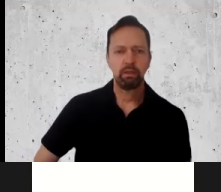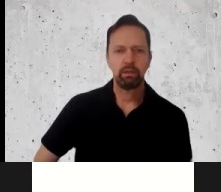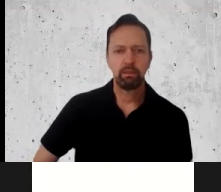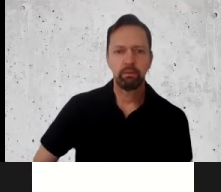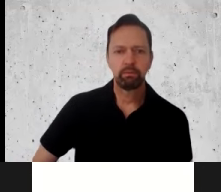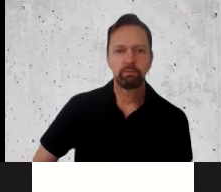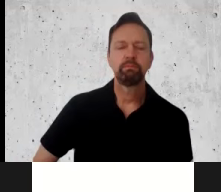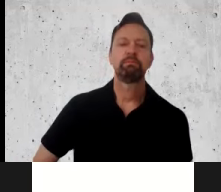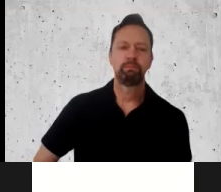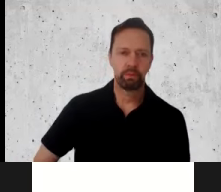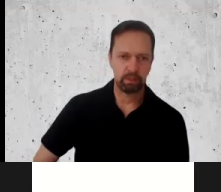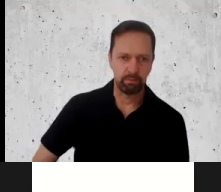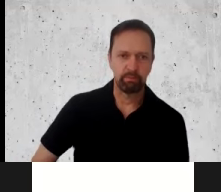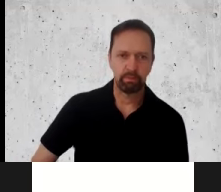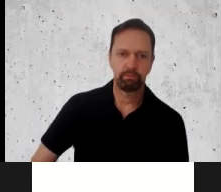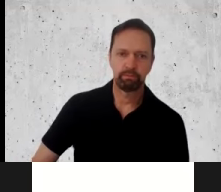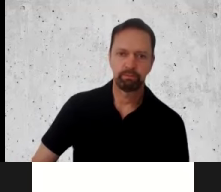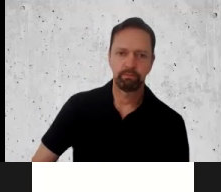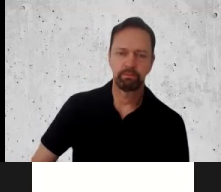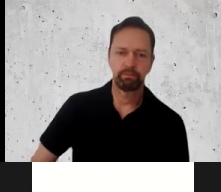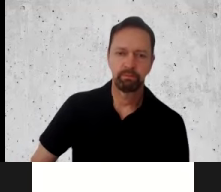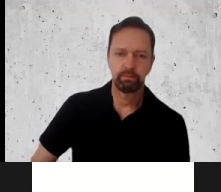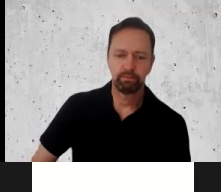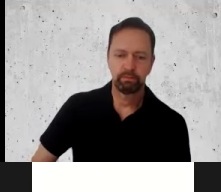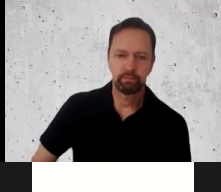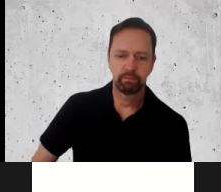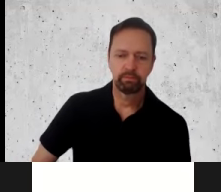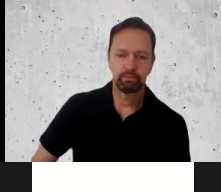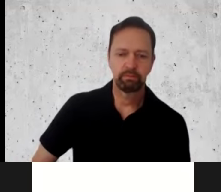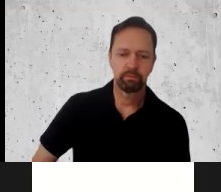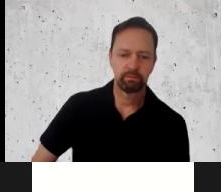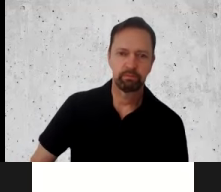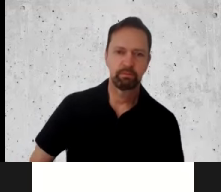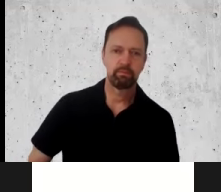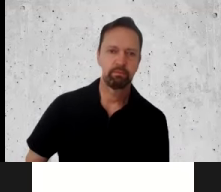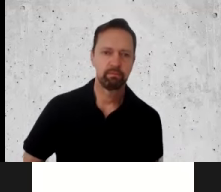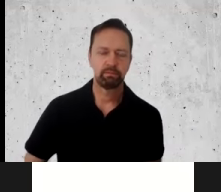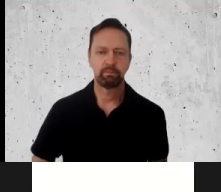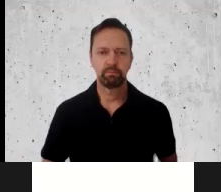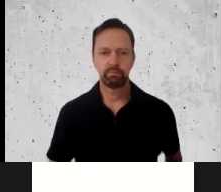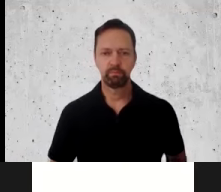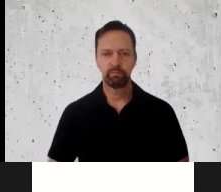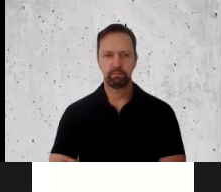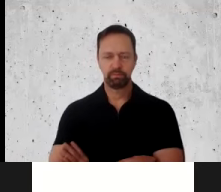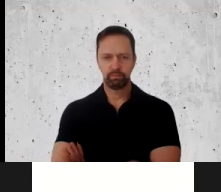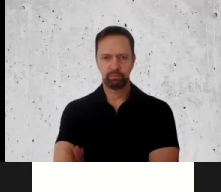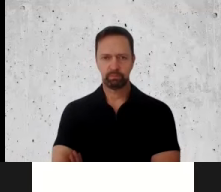eu posso fazer alguns comentários, professor? Pode ser. Tá, sobre o fato